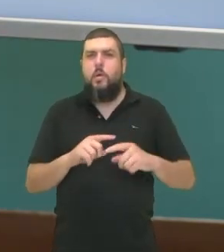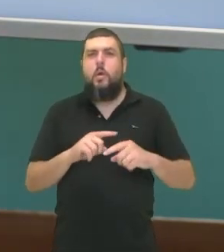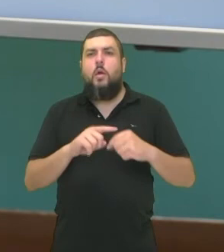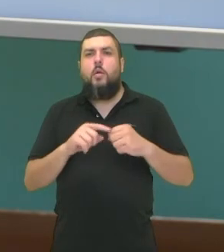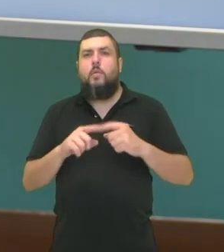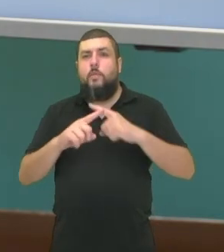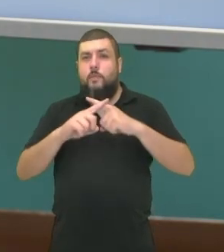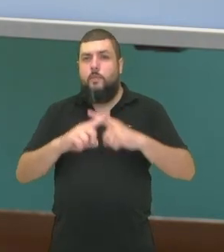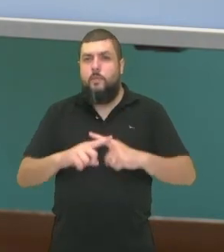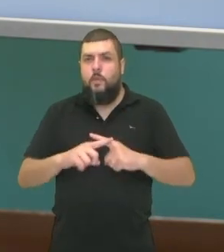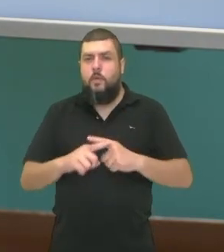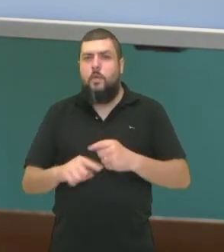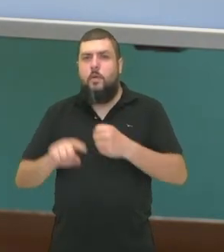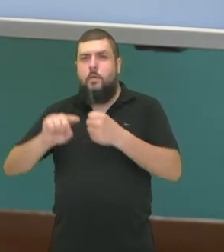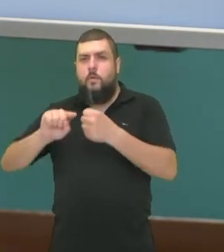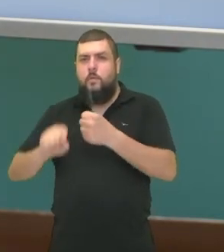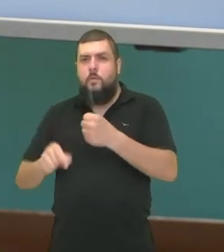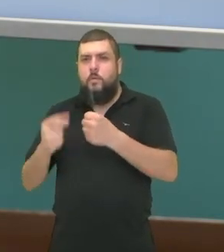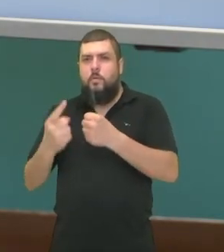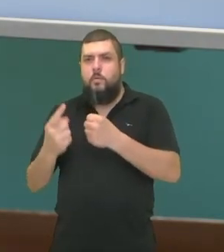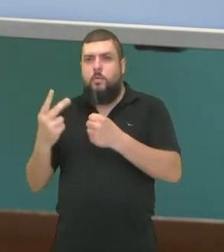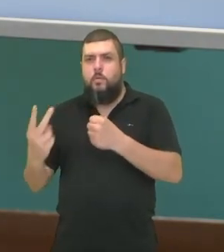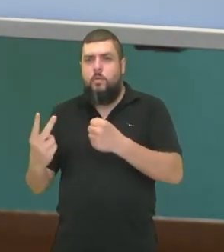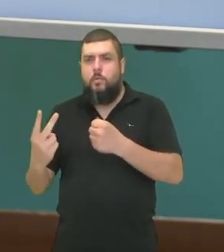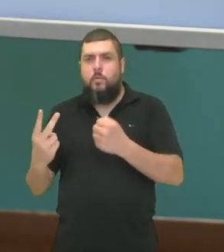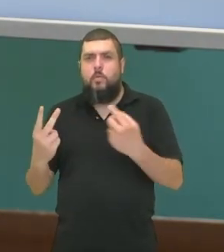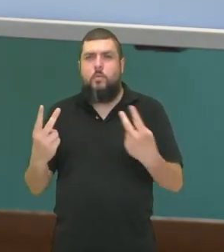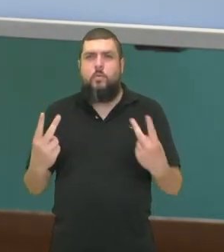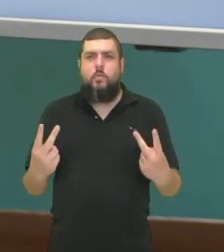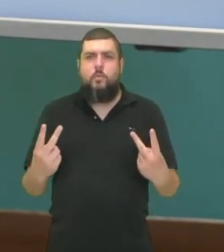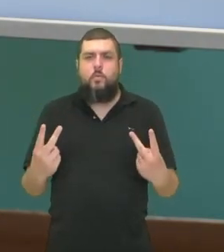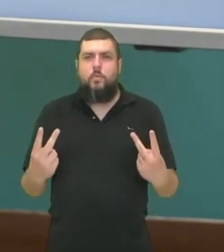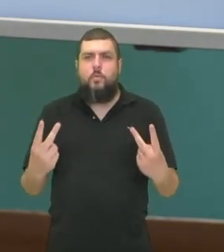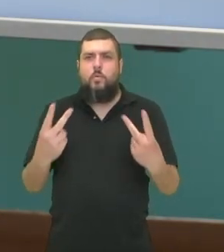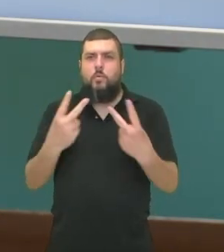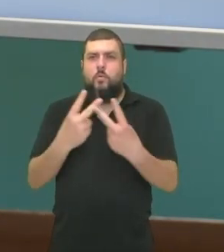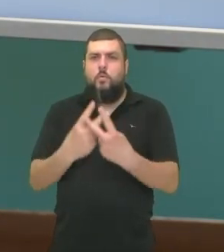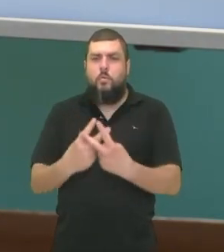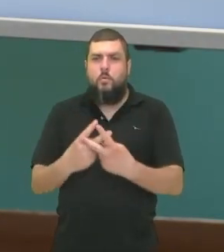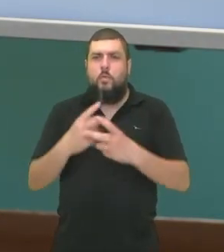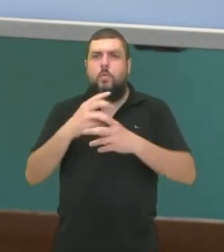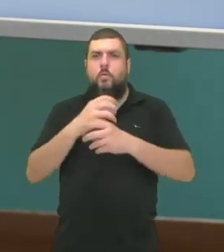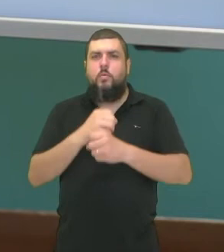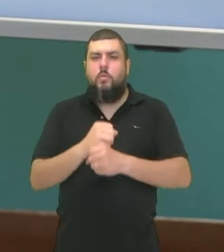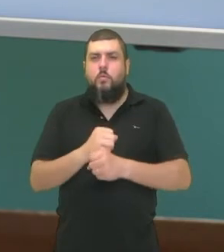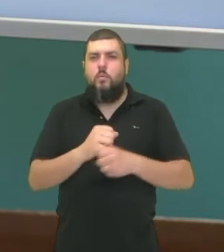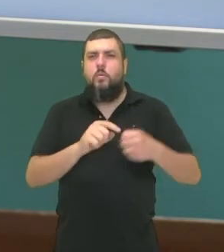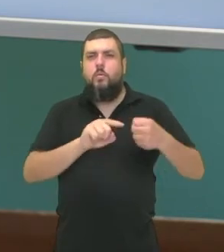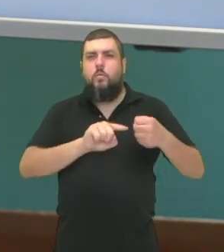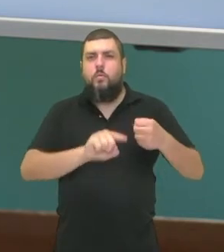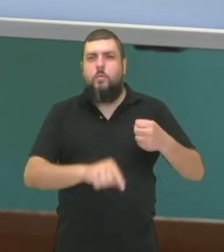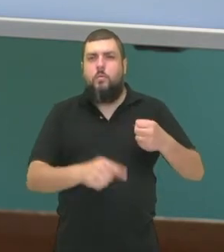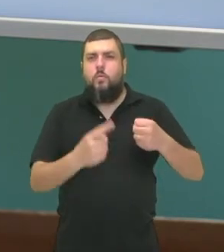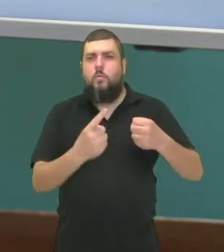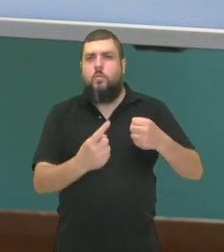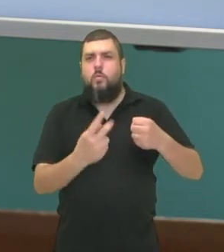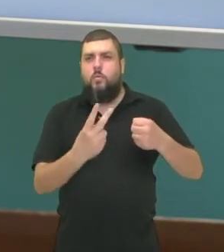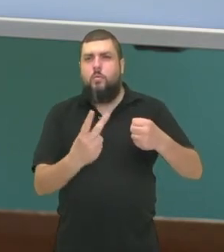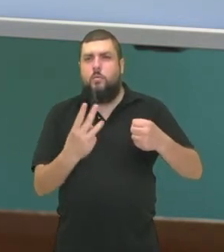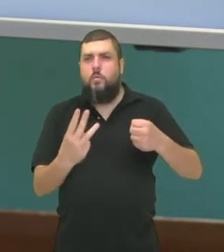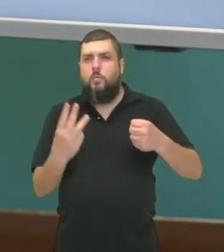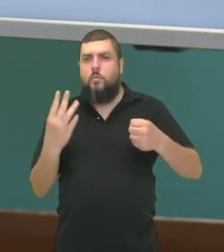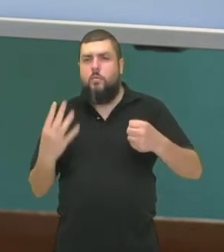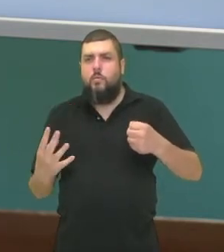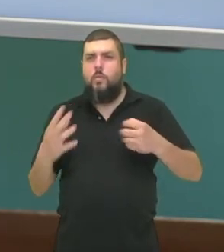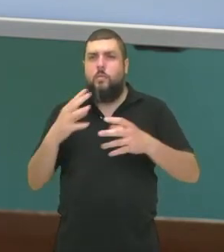o resultado tem que ser a soma dessas casinhas que estão depois da vírgula, tá? Nesse caso tem 2 mais 2, então